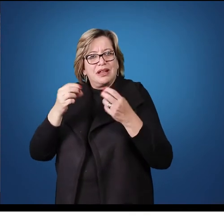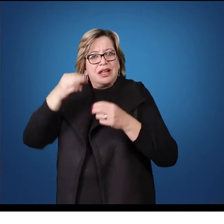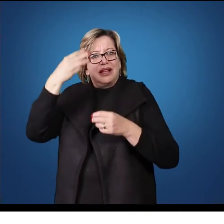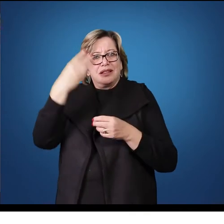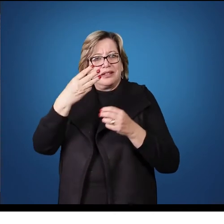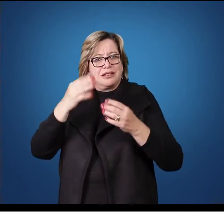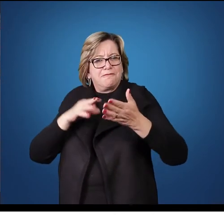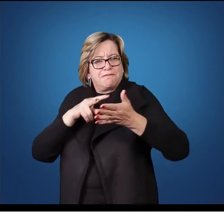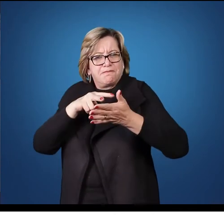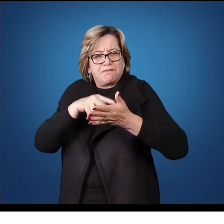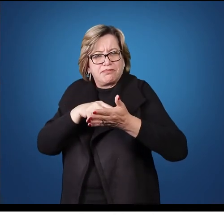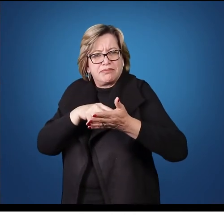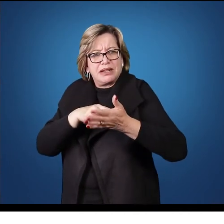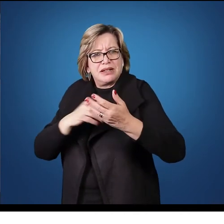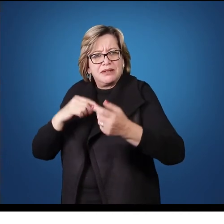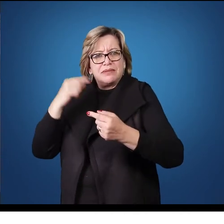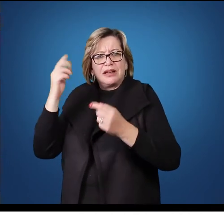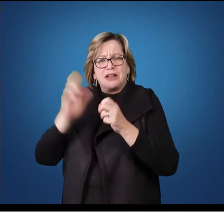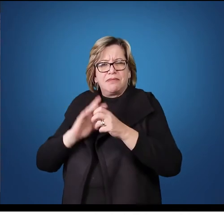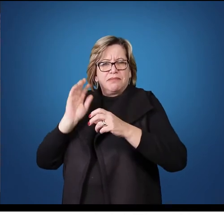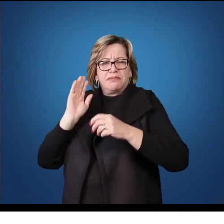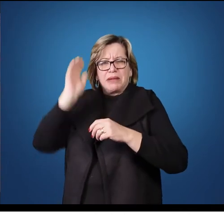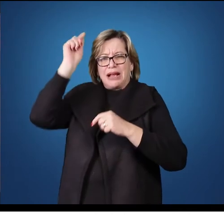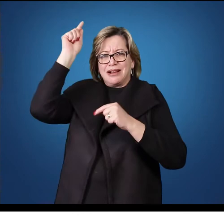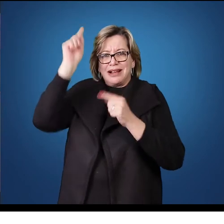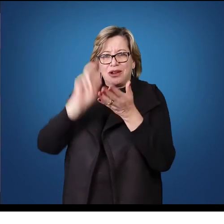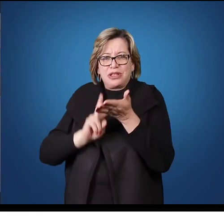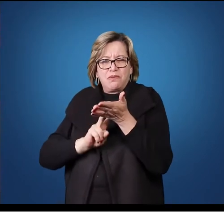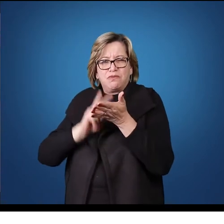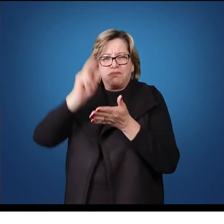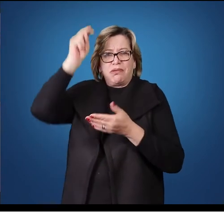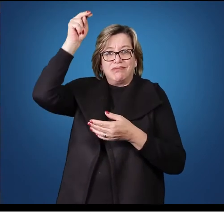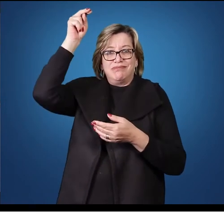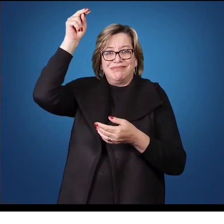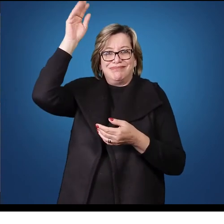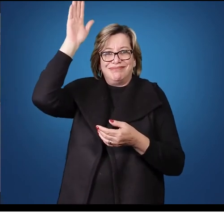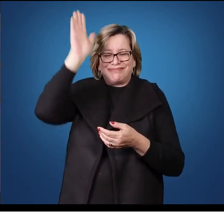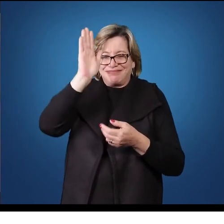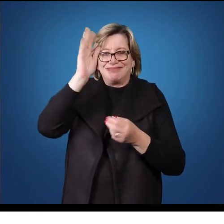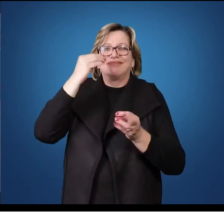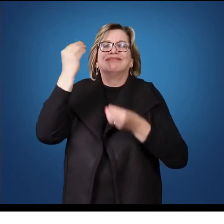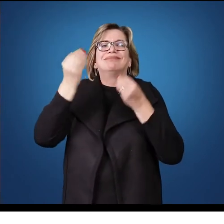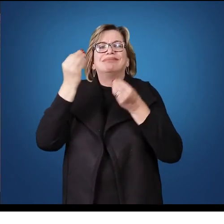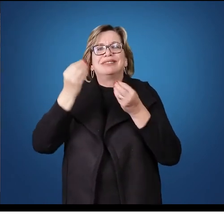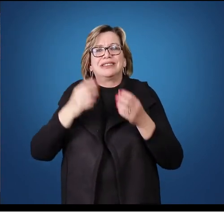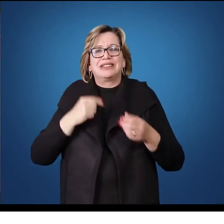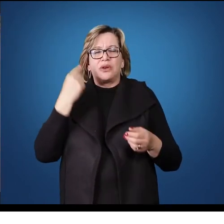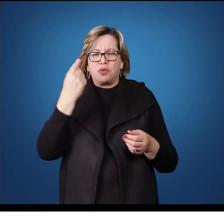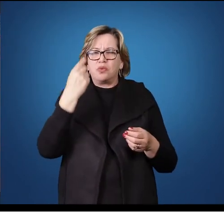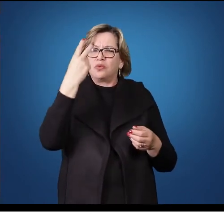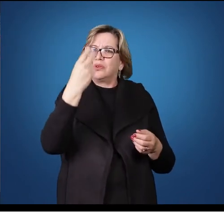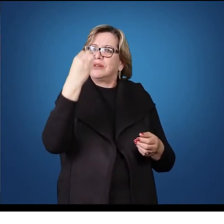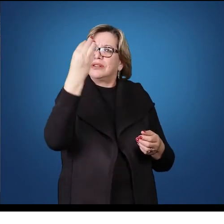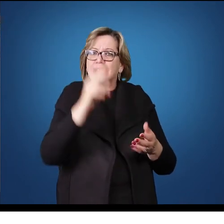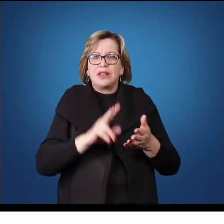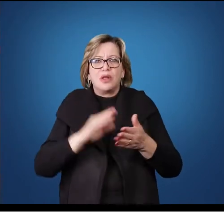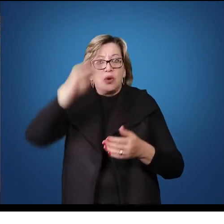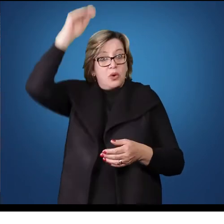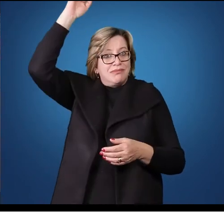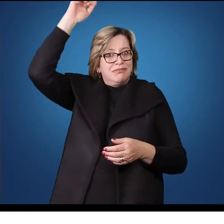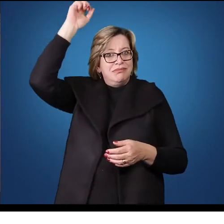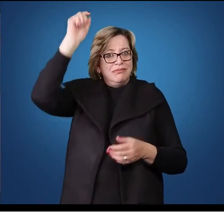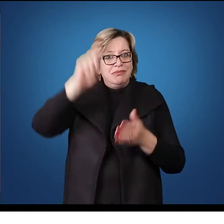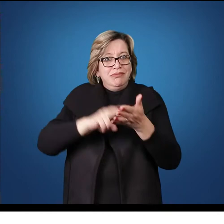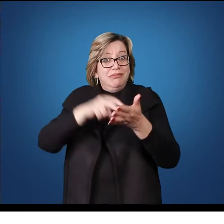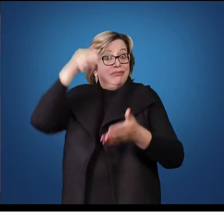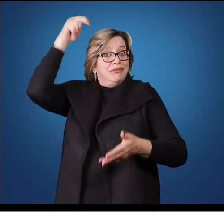terceiro travando a perna para girar o salto. Então, na passada eu vou fazer um, dois, três e vou saltar com o braço lá em cima.